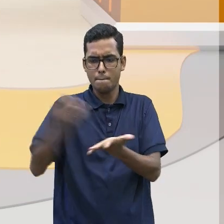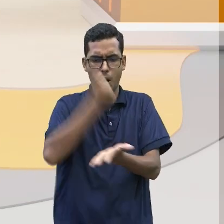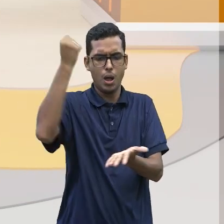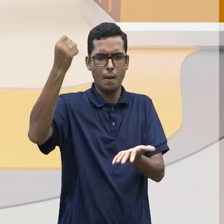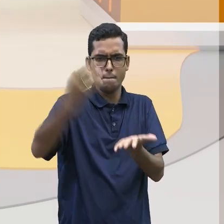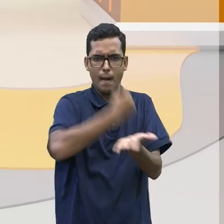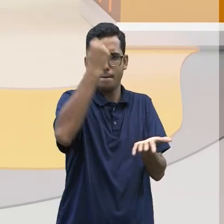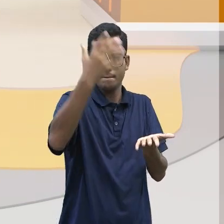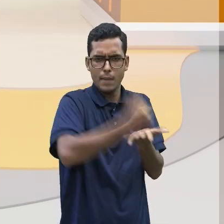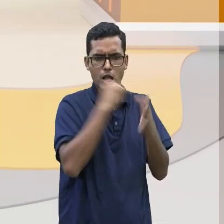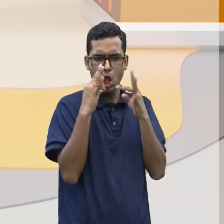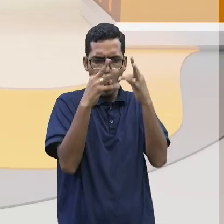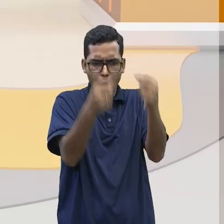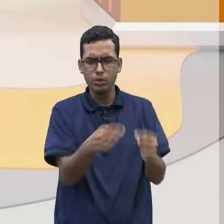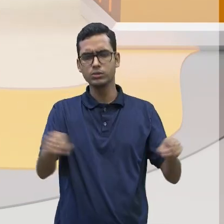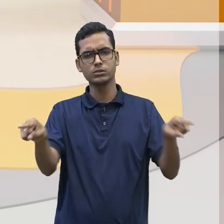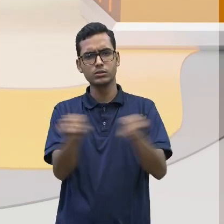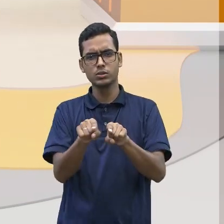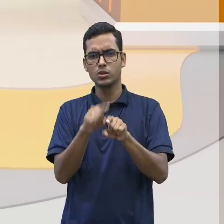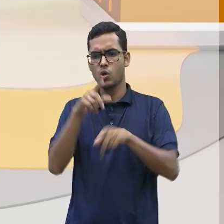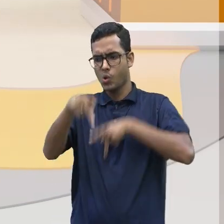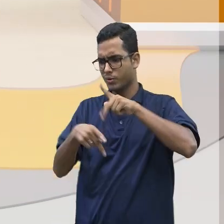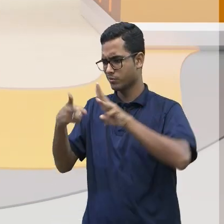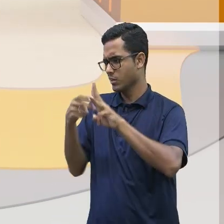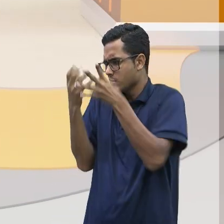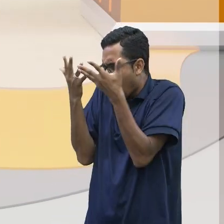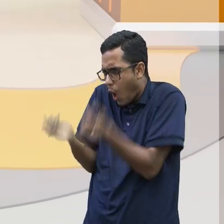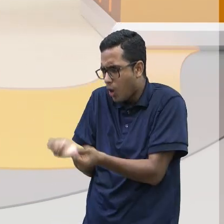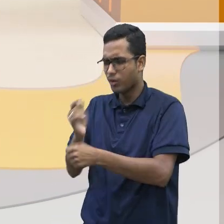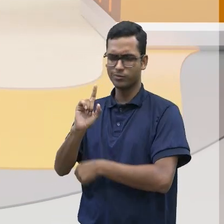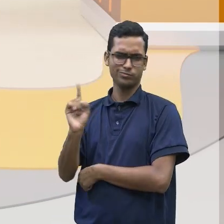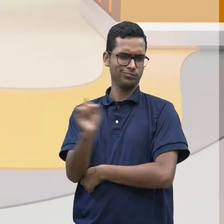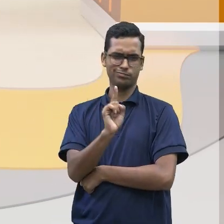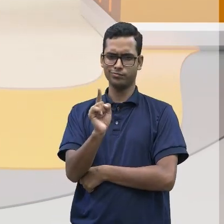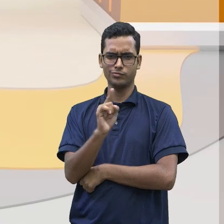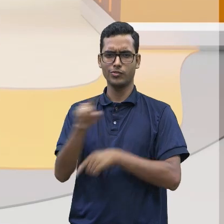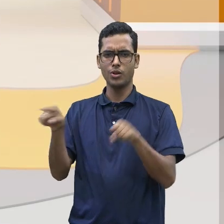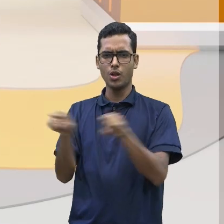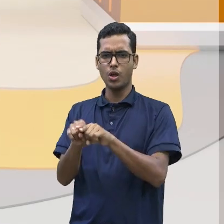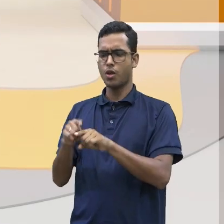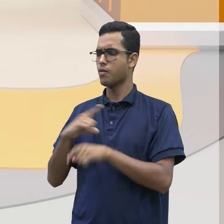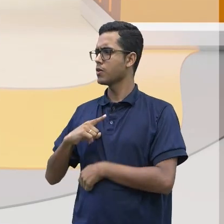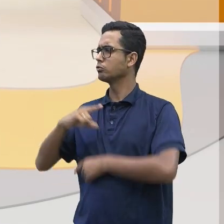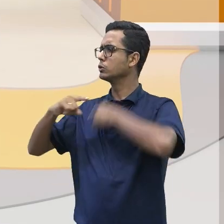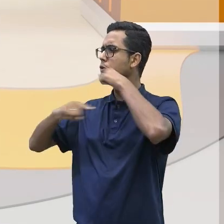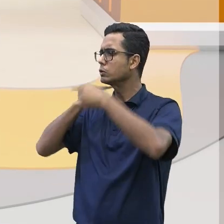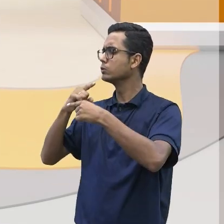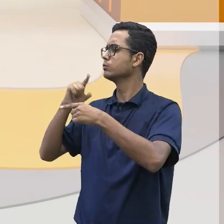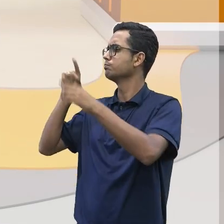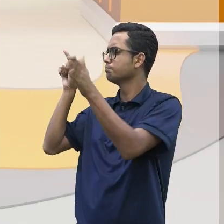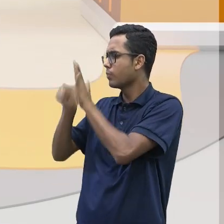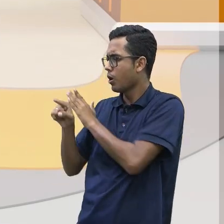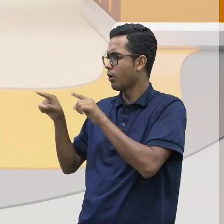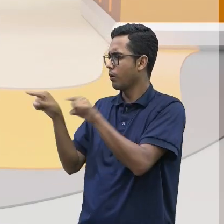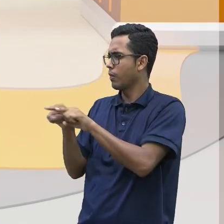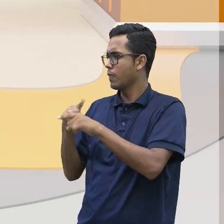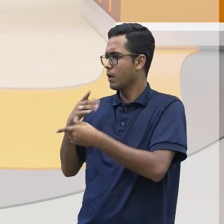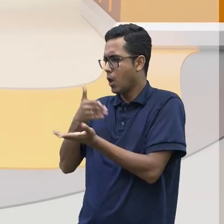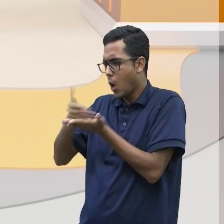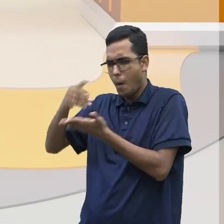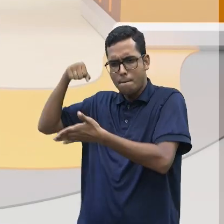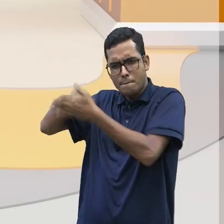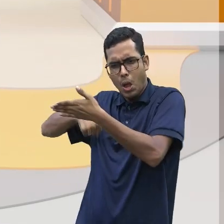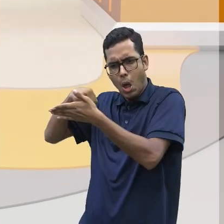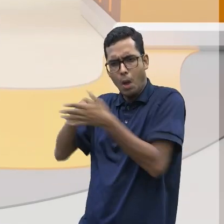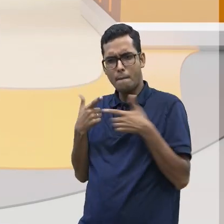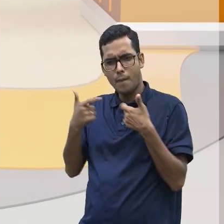povos indígenas, e claro que eles não vão aceitar isso de braços cruzados. Eles vão questionar, eles vão querer brigar por seu território.